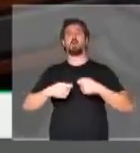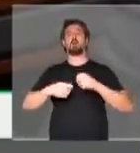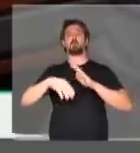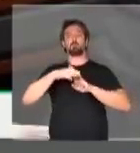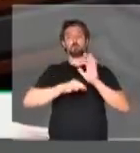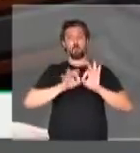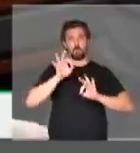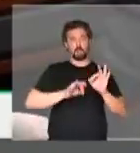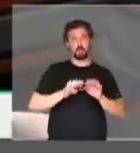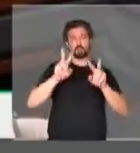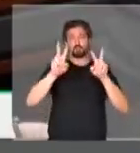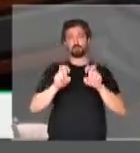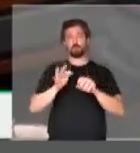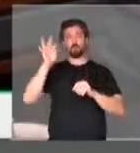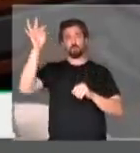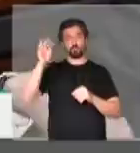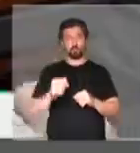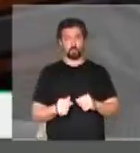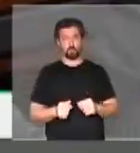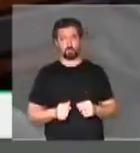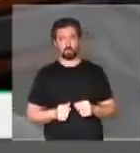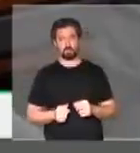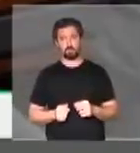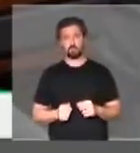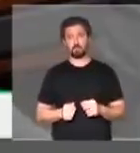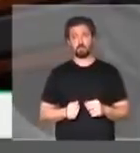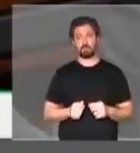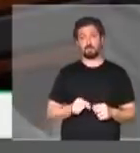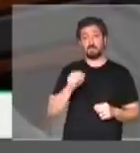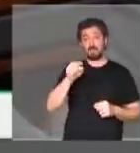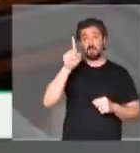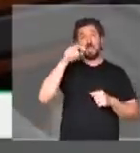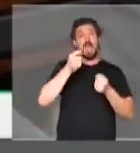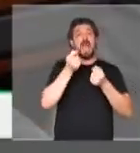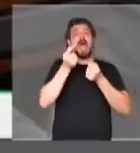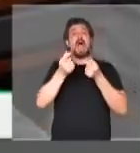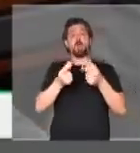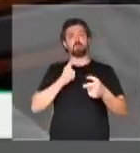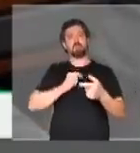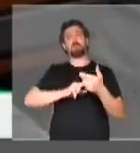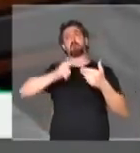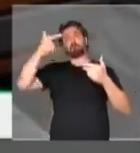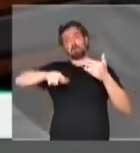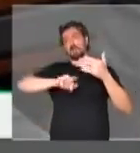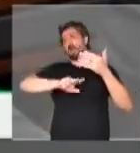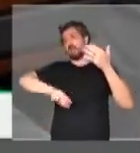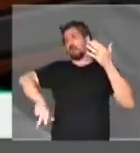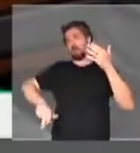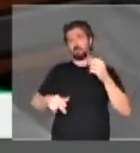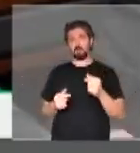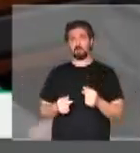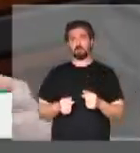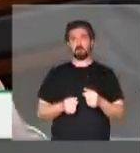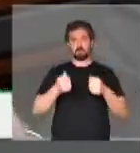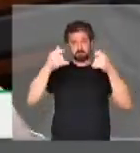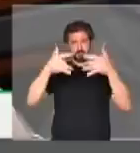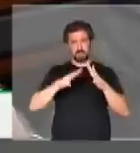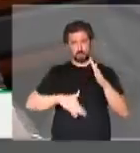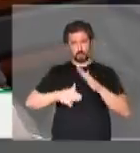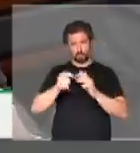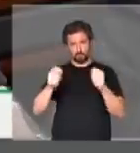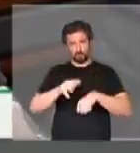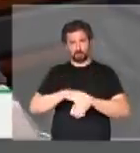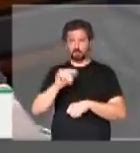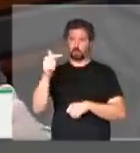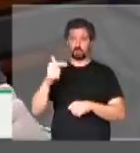se programar em relação ao futuro. Isso são algumas das inconstitucionalidades, fora tantas outras que não dá tempo de relatar.